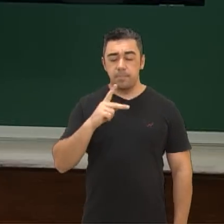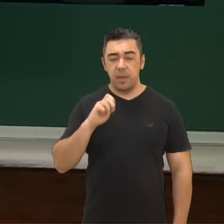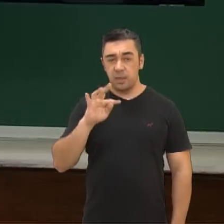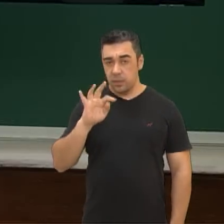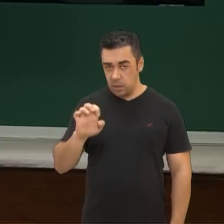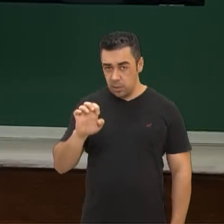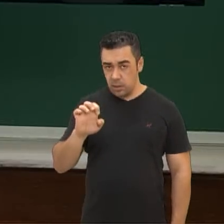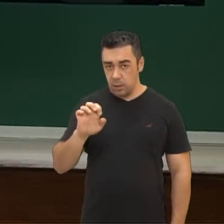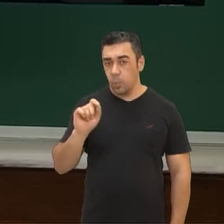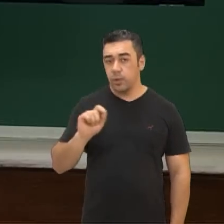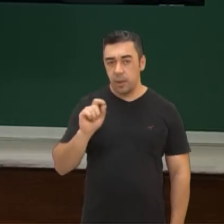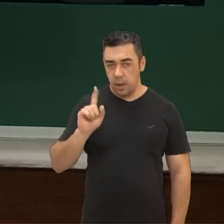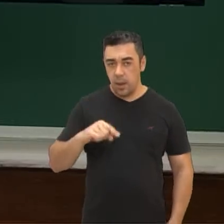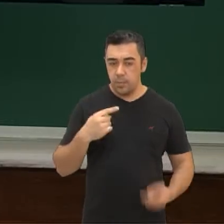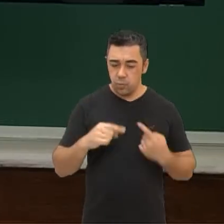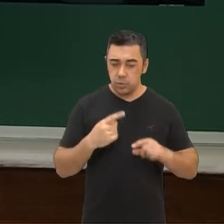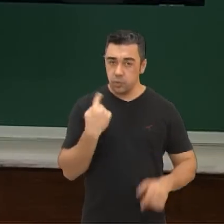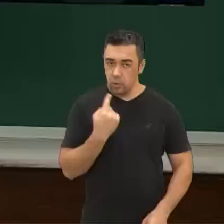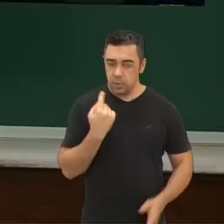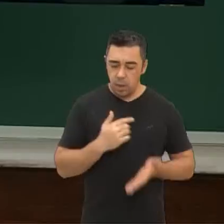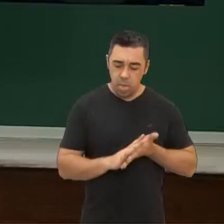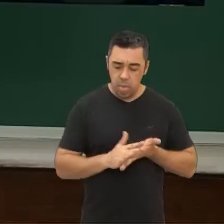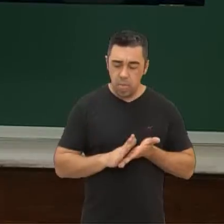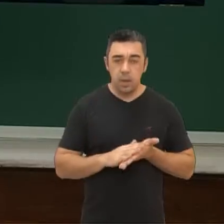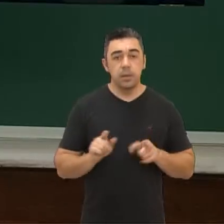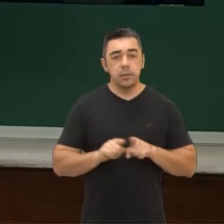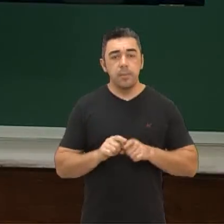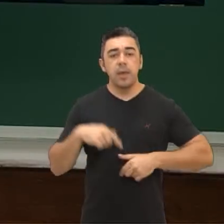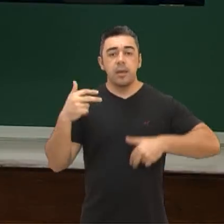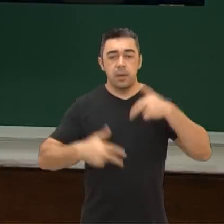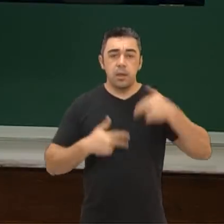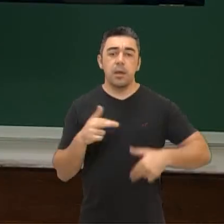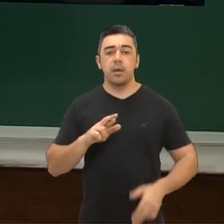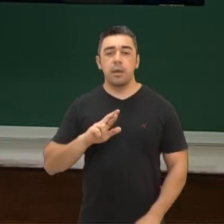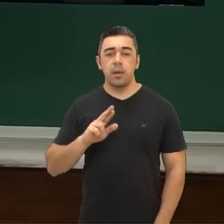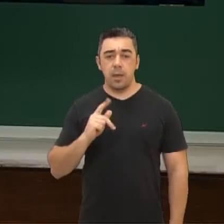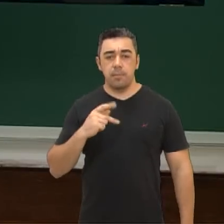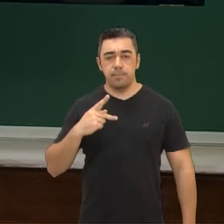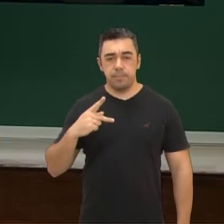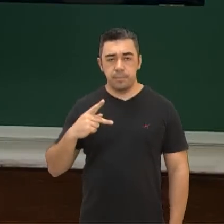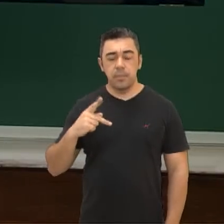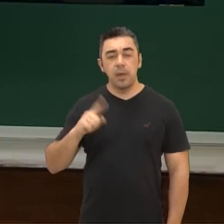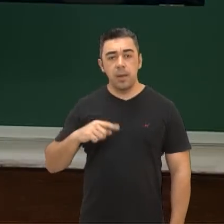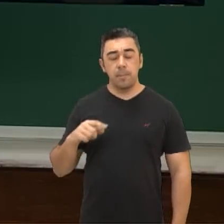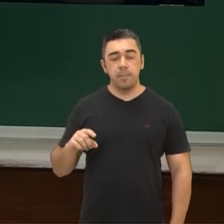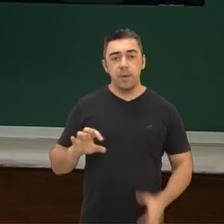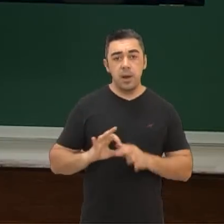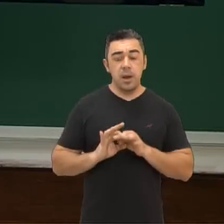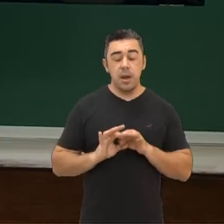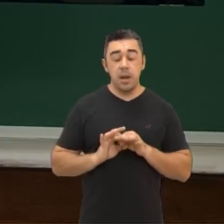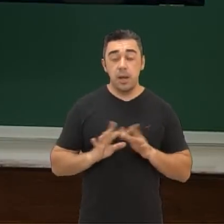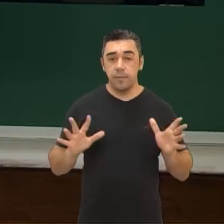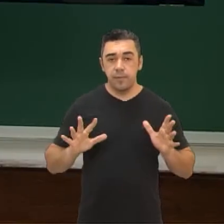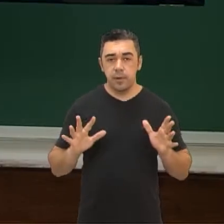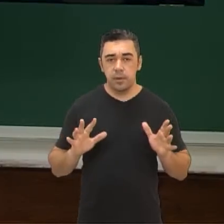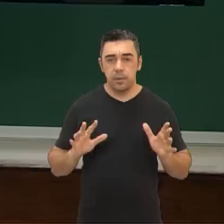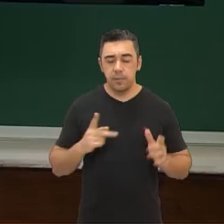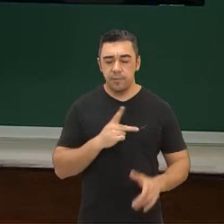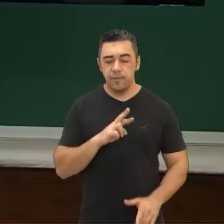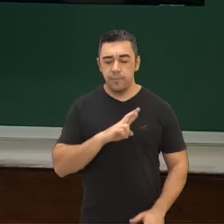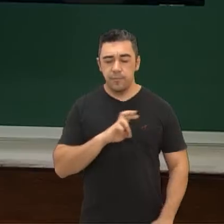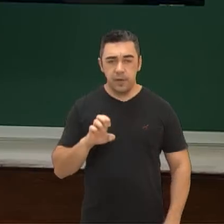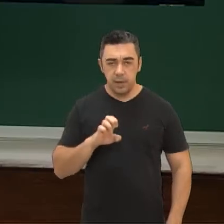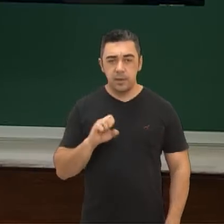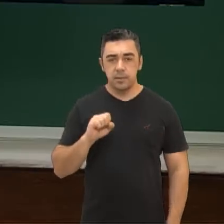sejam bons improvisadores. Então eles improvisam tanto na música, no ritmo, nas letras das músicas, né? Nos versos que eles